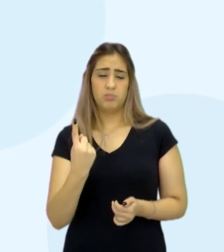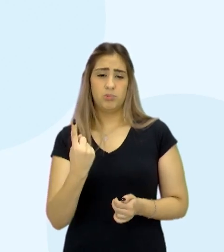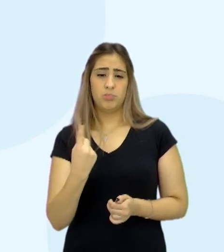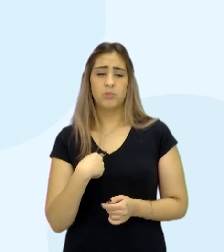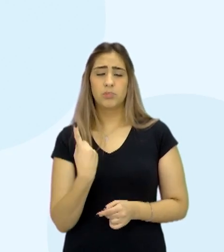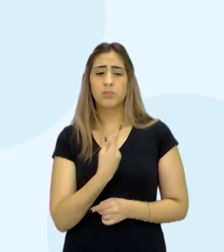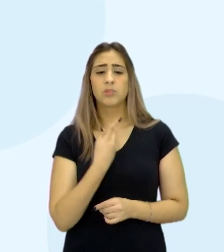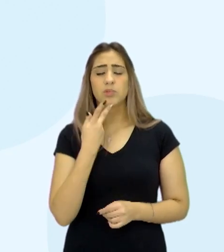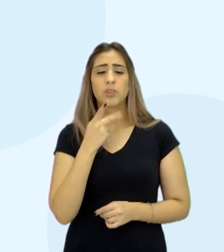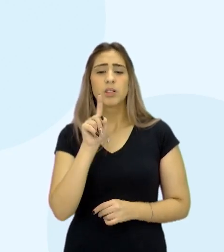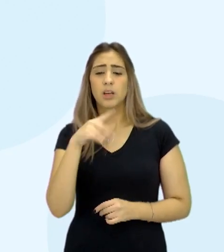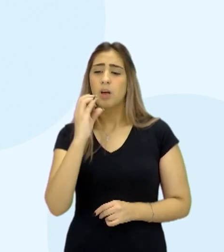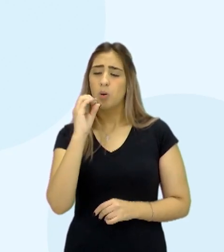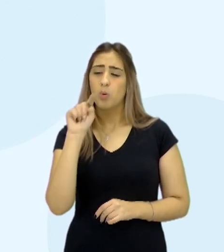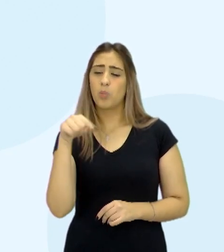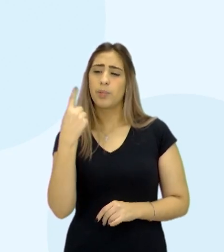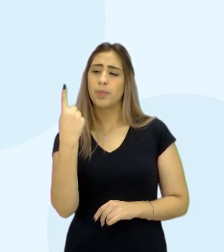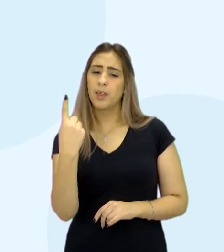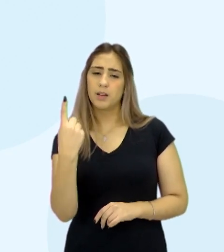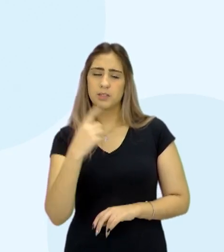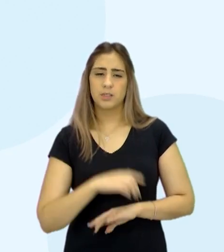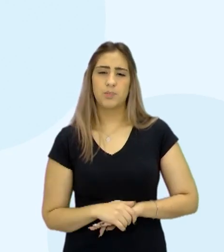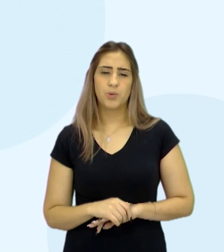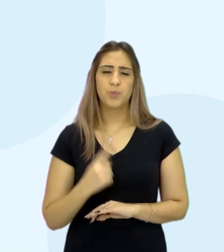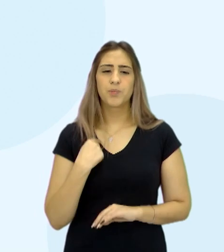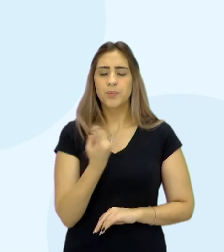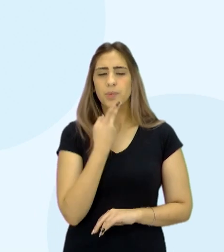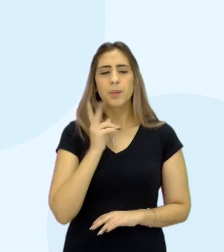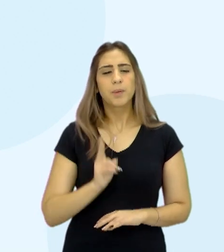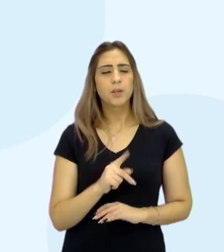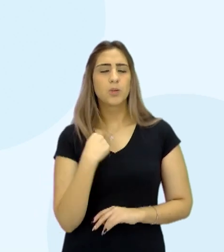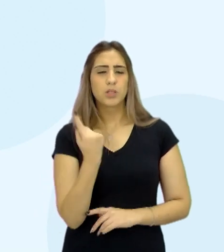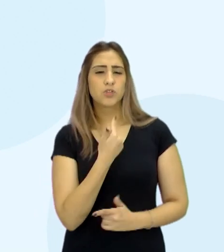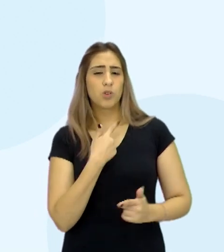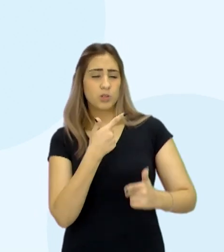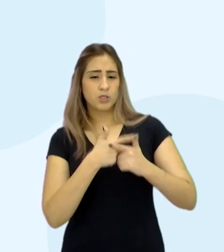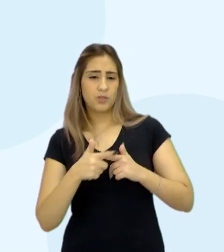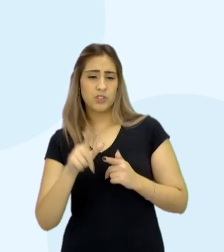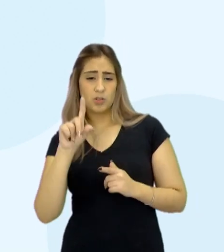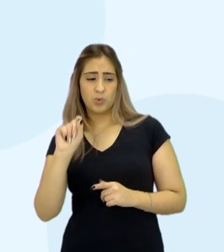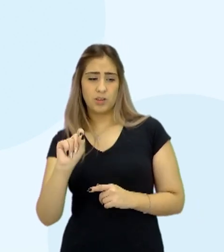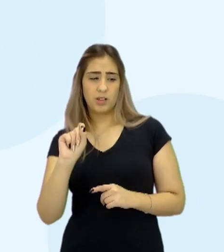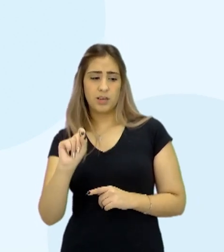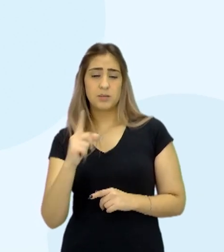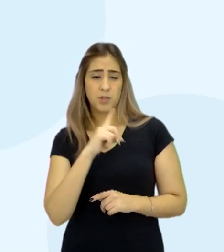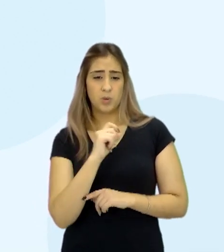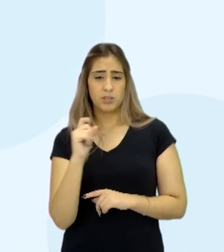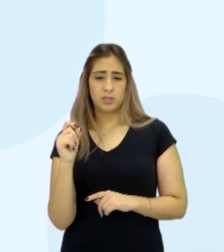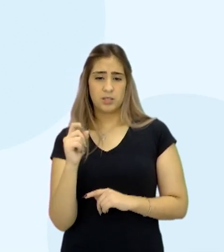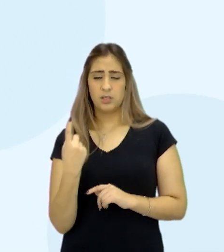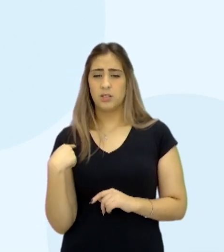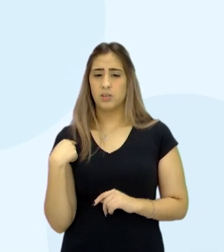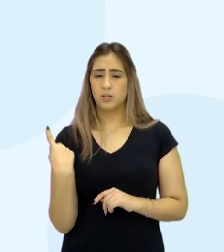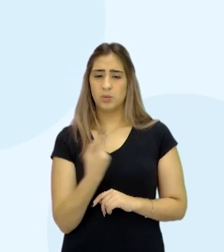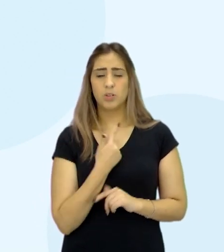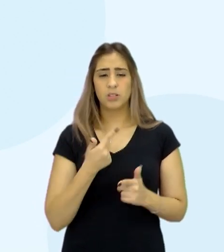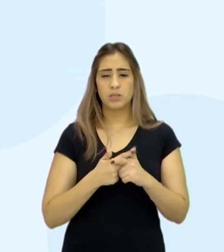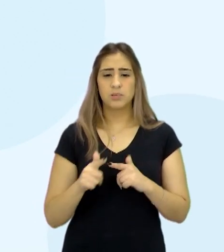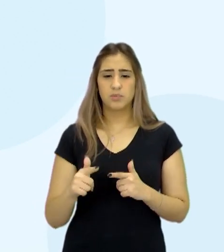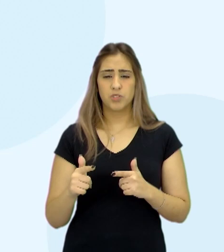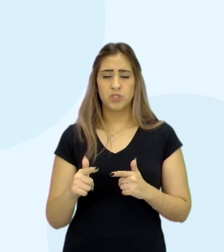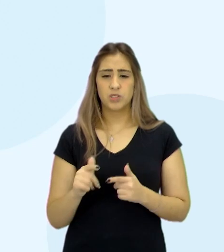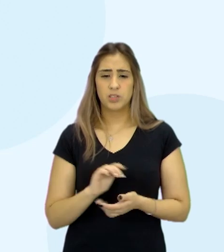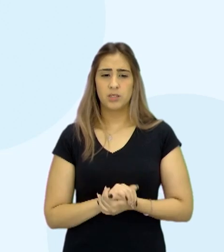gente fala isso que é 1/10, certo? Mesma coisa quando a gente for dividir, ó, o 10 pelo 100. Quando a gente dividir, ó,